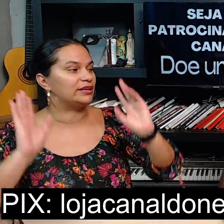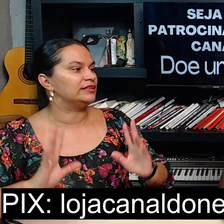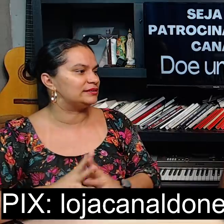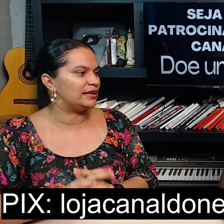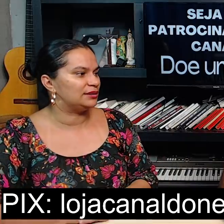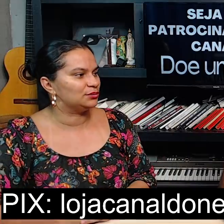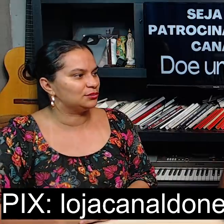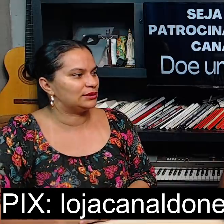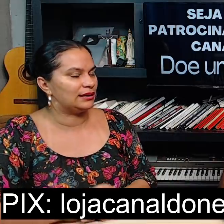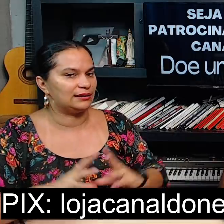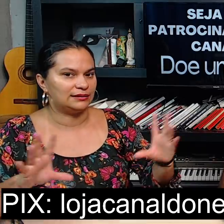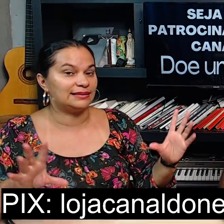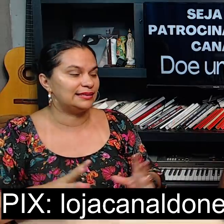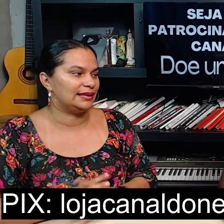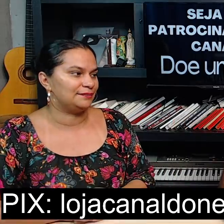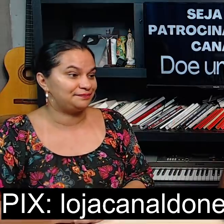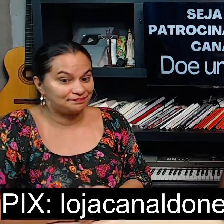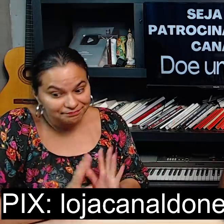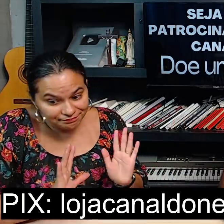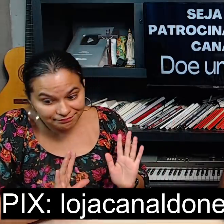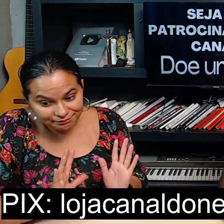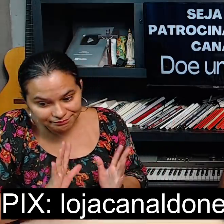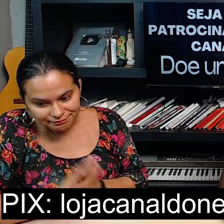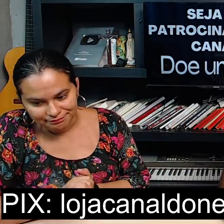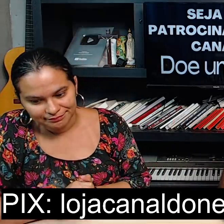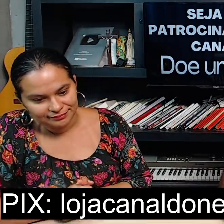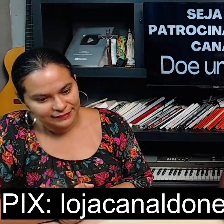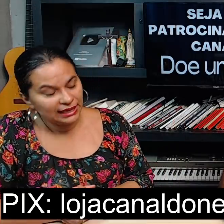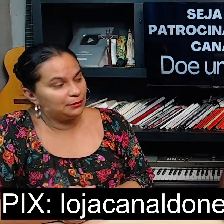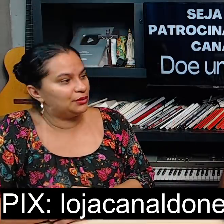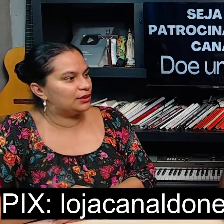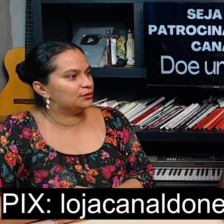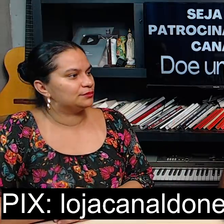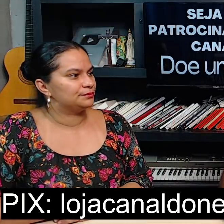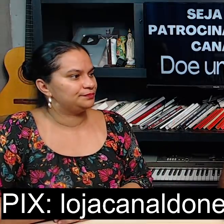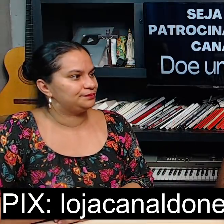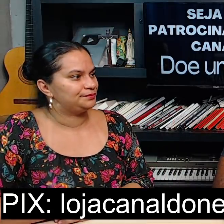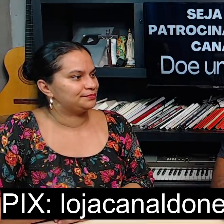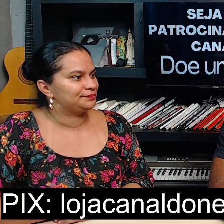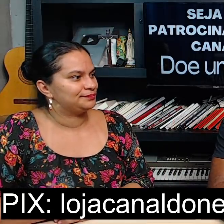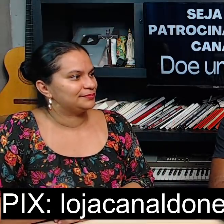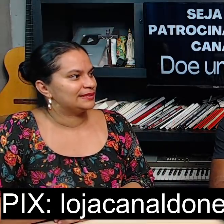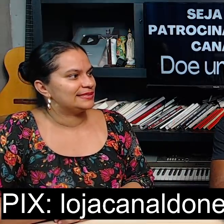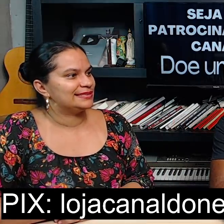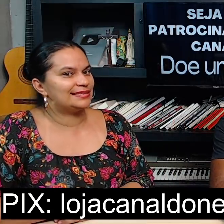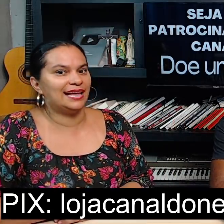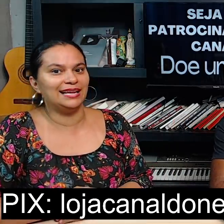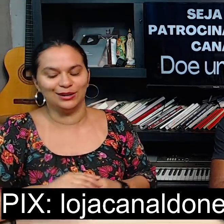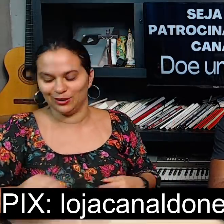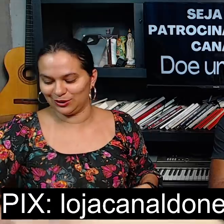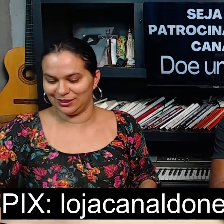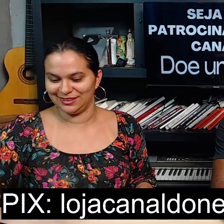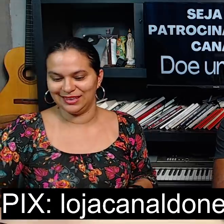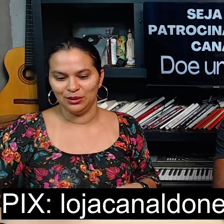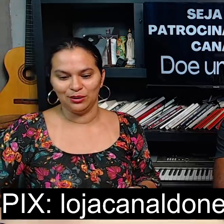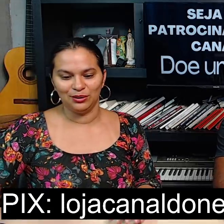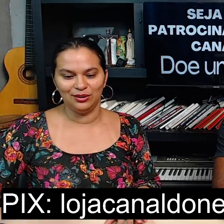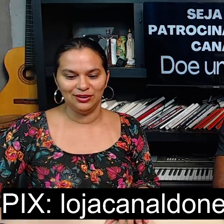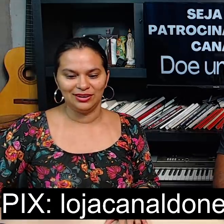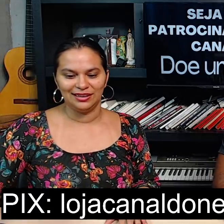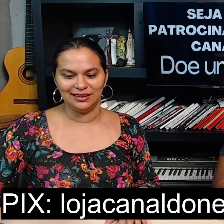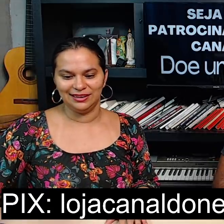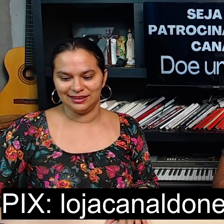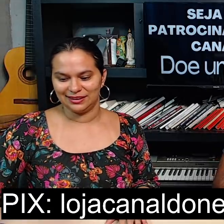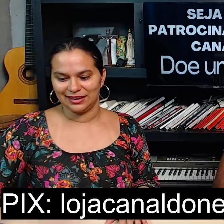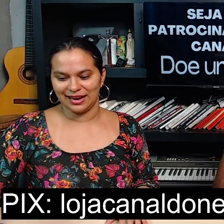são grandes aí no, na cena. Caraca, e aí, meu mano, nego? Você é louco. Você é louco, hein? Você é